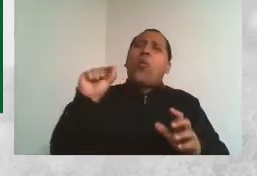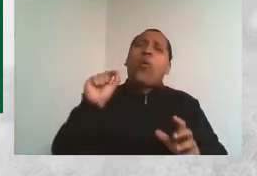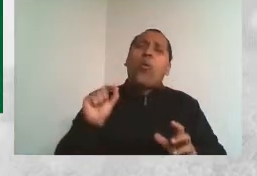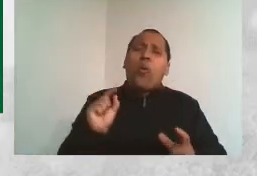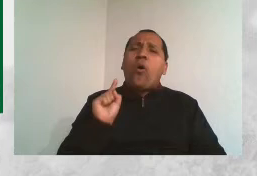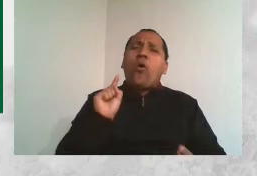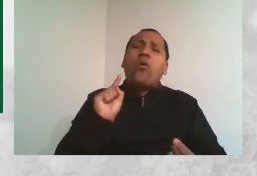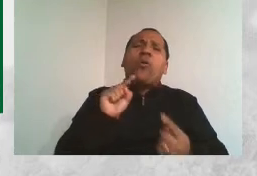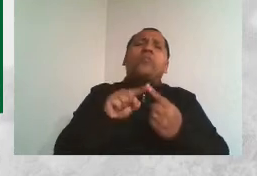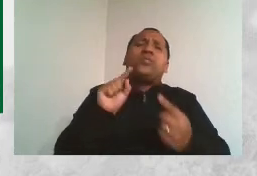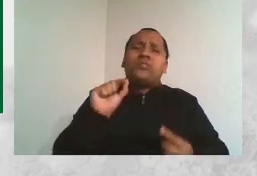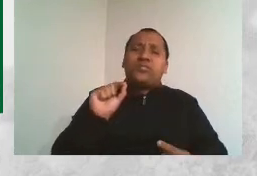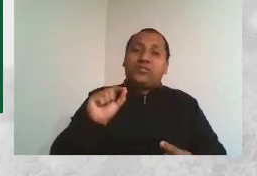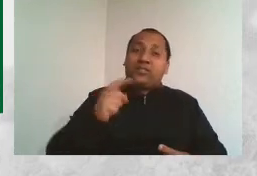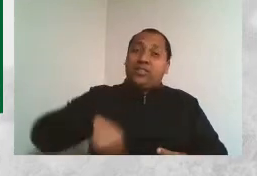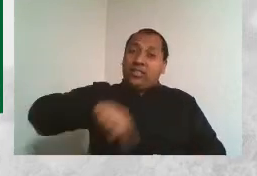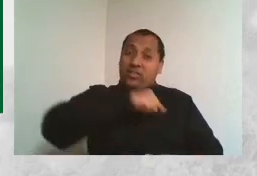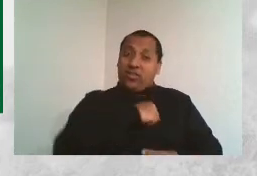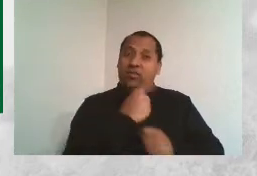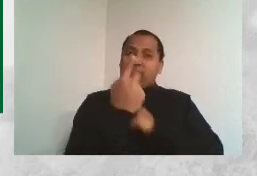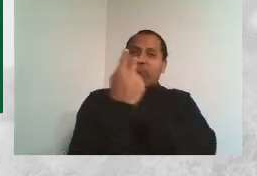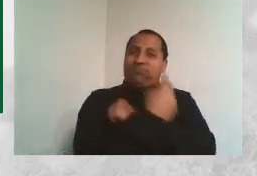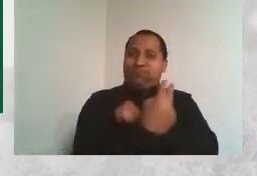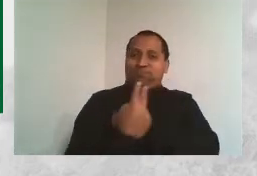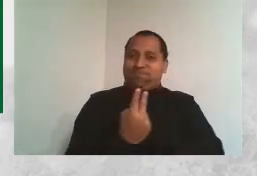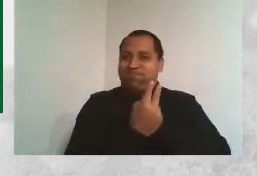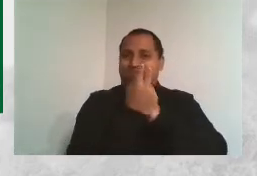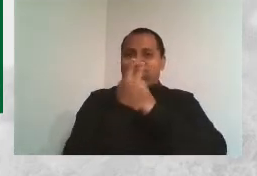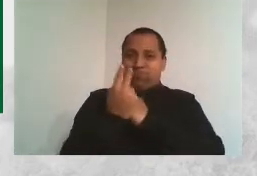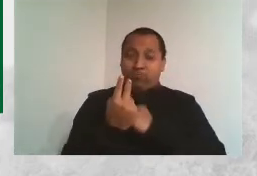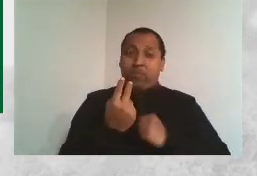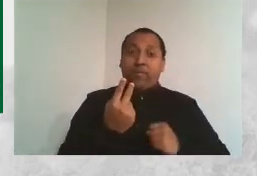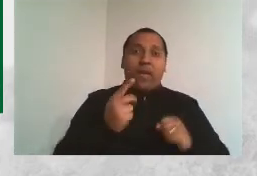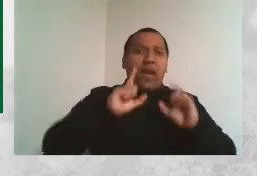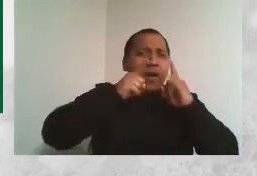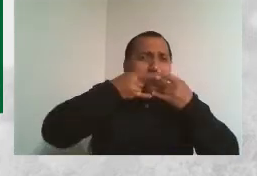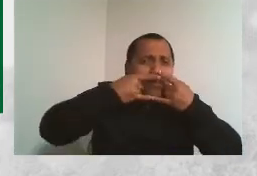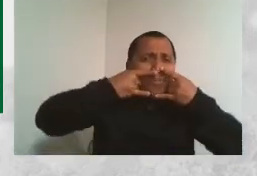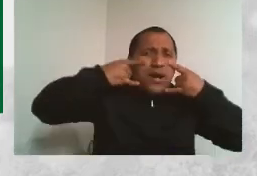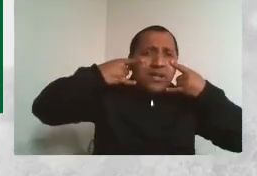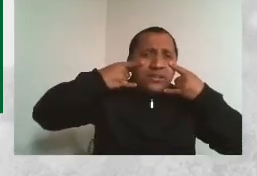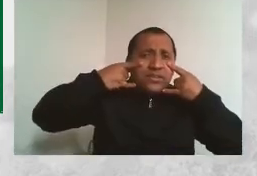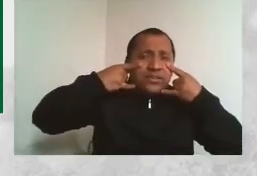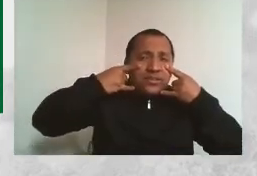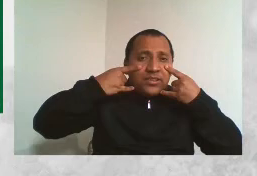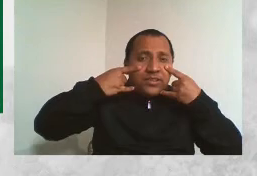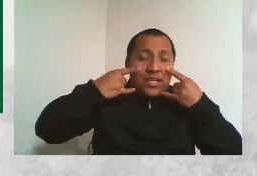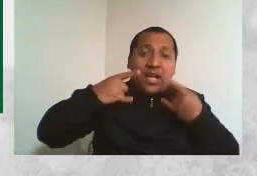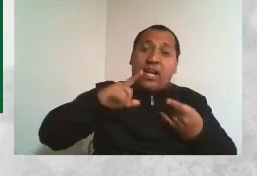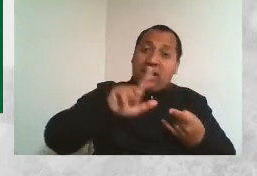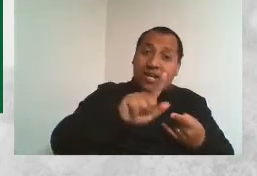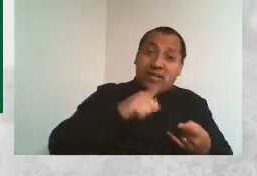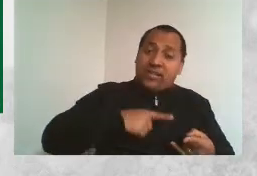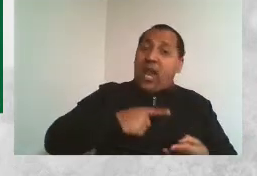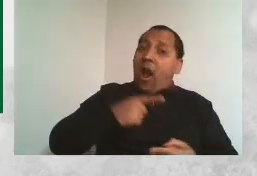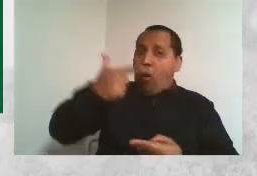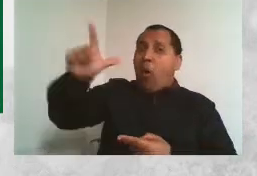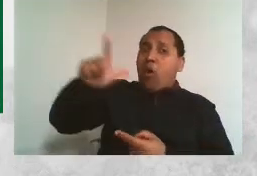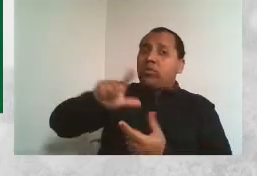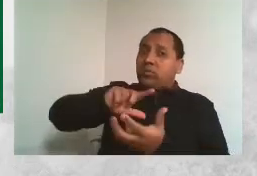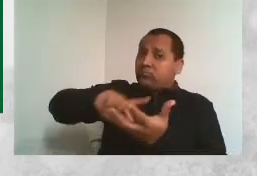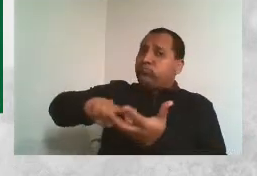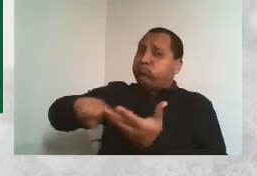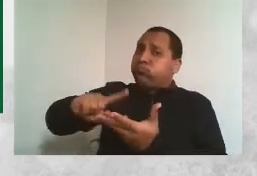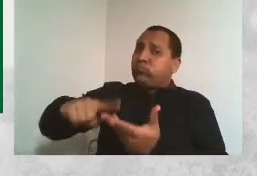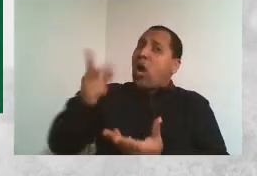uma das medidas de prevenção, que o uso da máscara, ela não exclui todas as outras medidas que devem